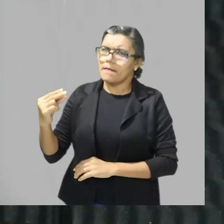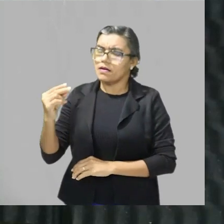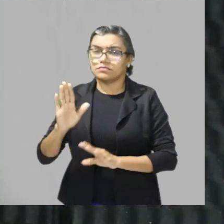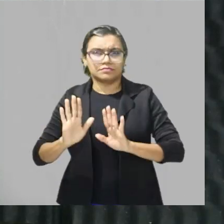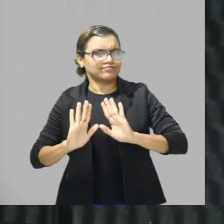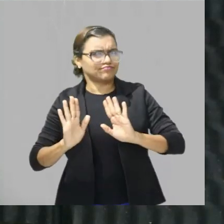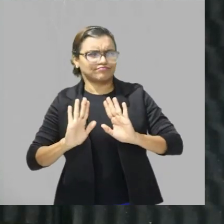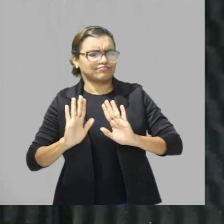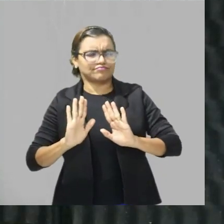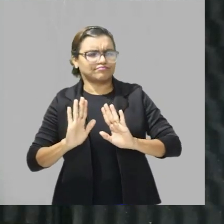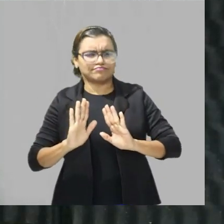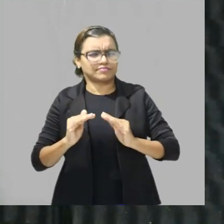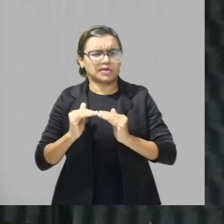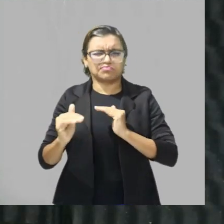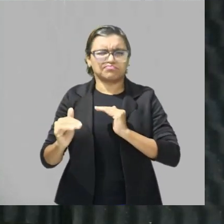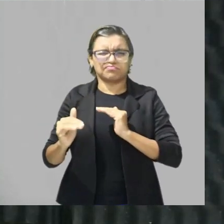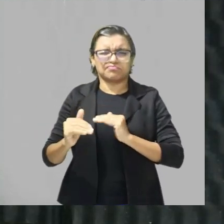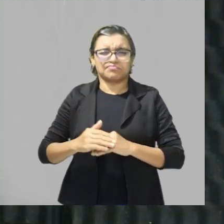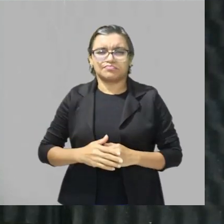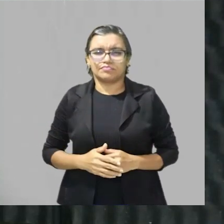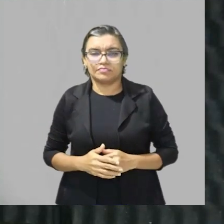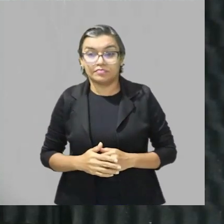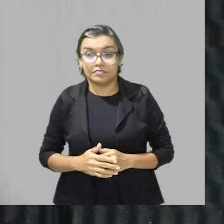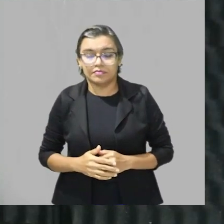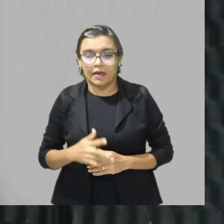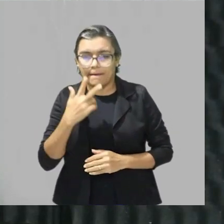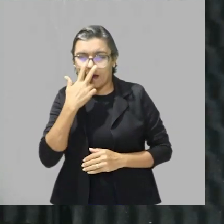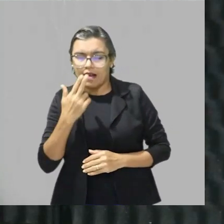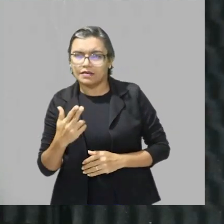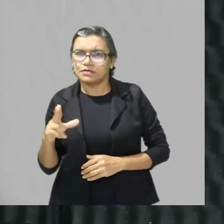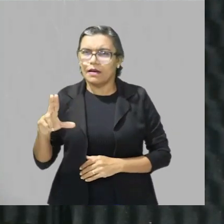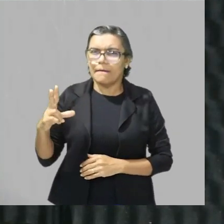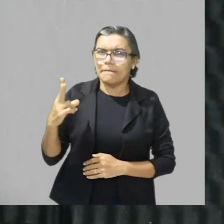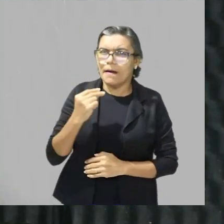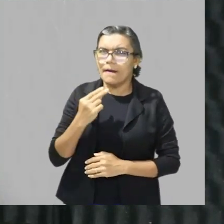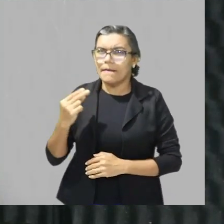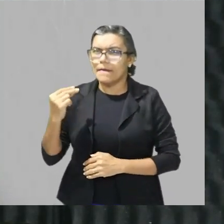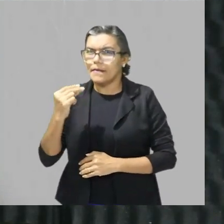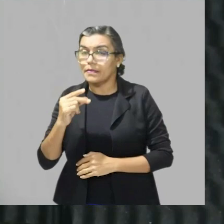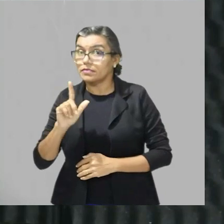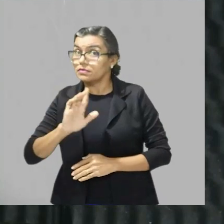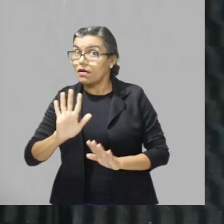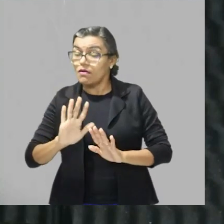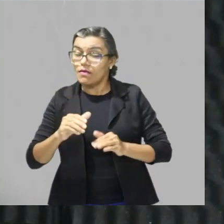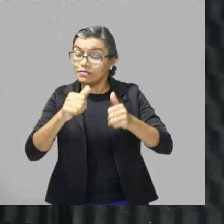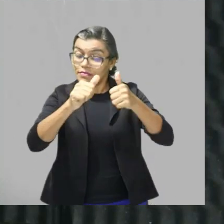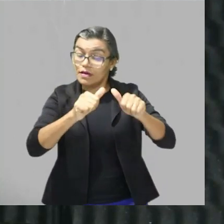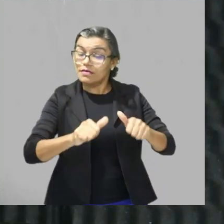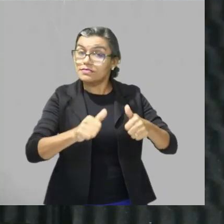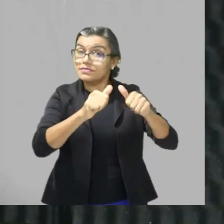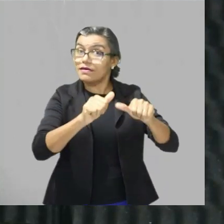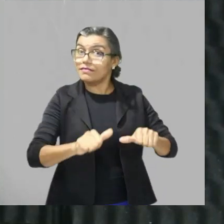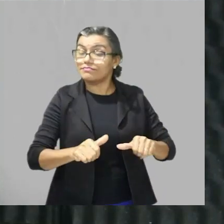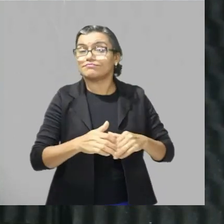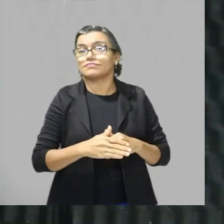não parece muito feliz esse negócio aqui não é persuadir é analisar